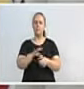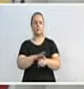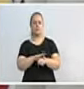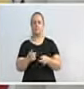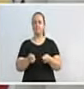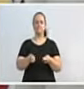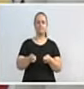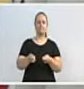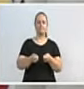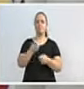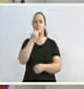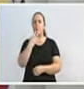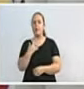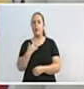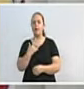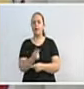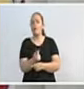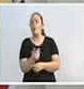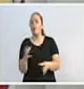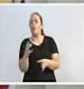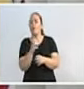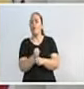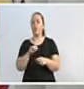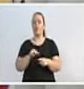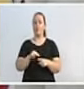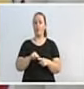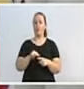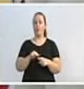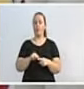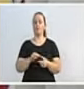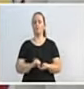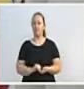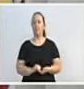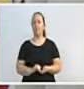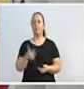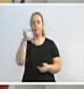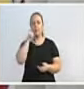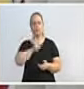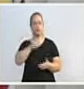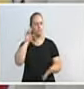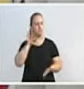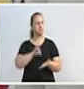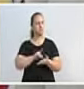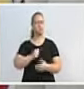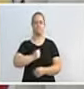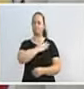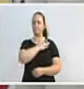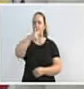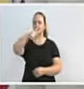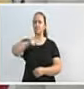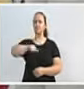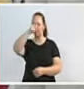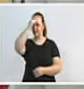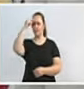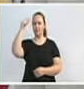segurar muito bem as contas do município, e com isso se consagrou novamente prefeito reeleito. Lhe concedo uma parte,